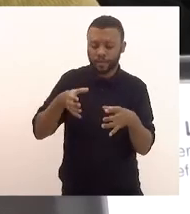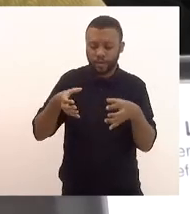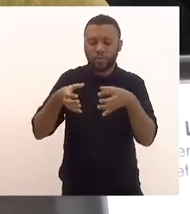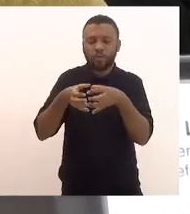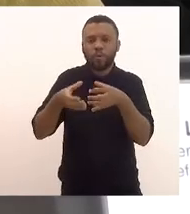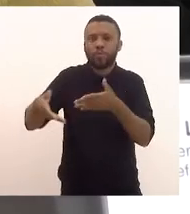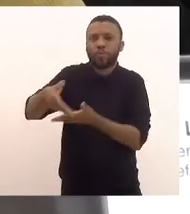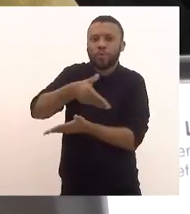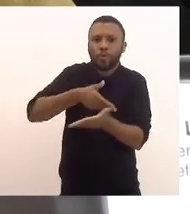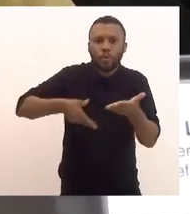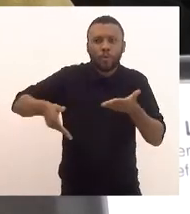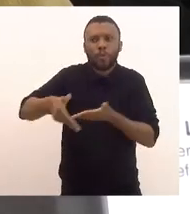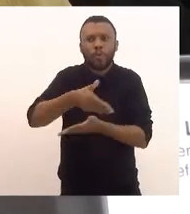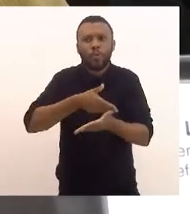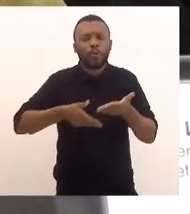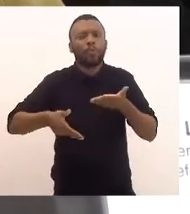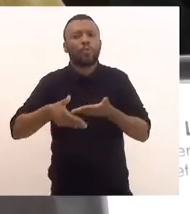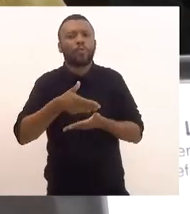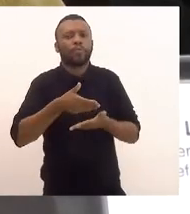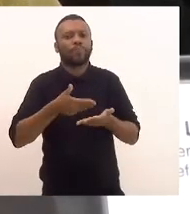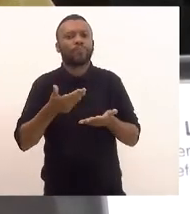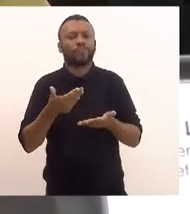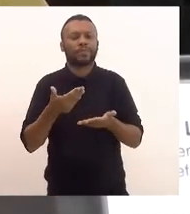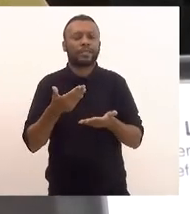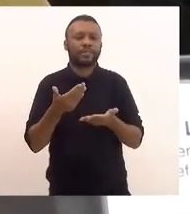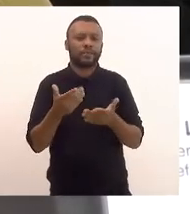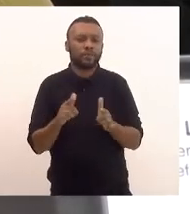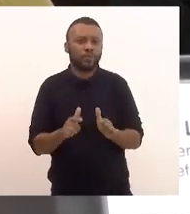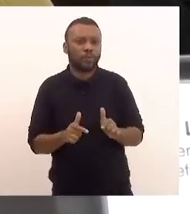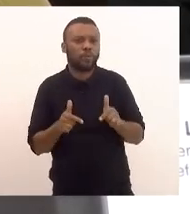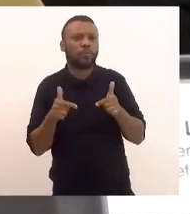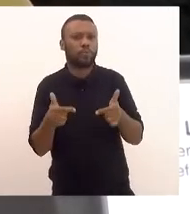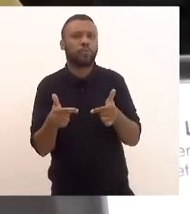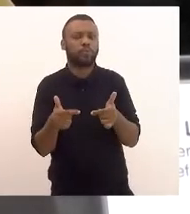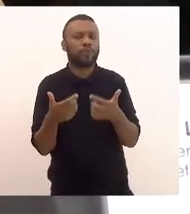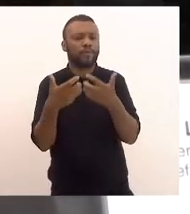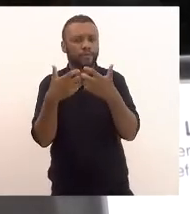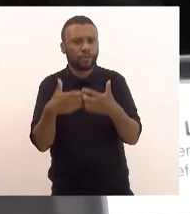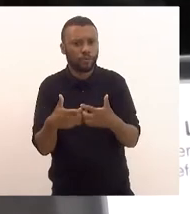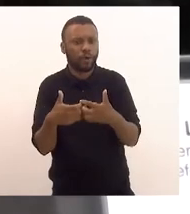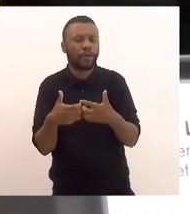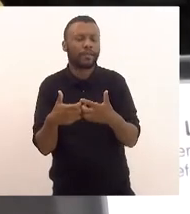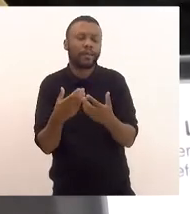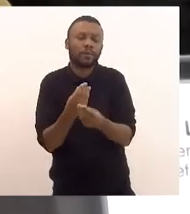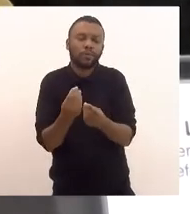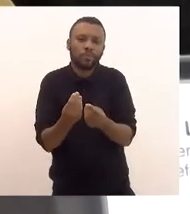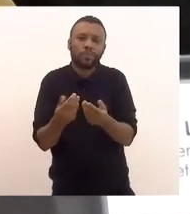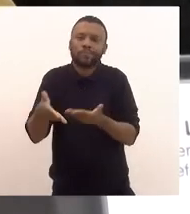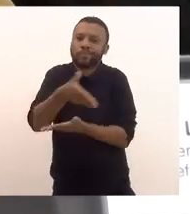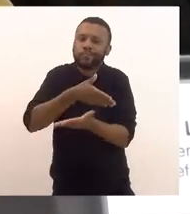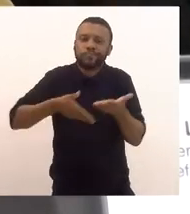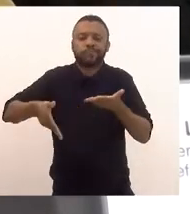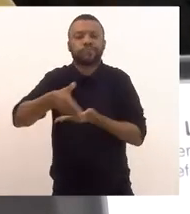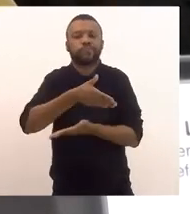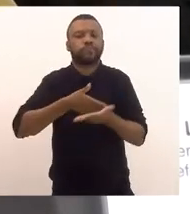azeitada essa máquina é que funciona de através de um mutualismo como